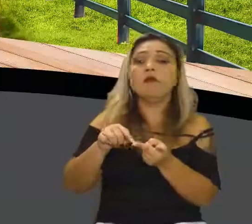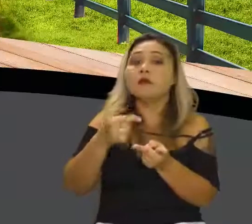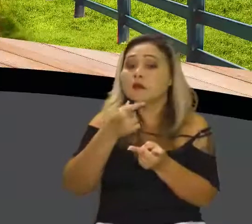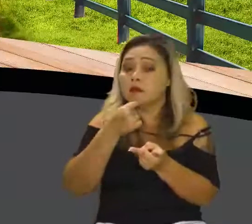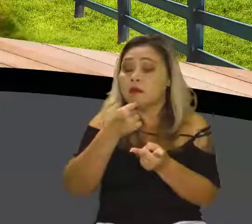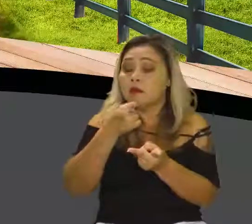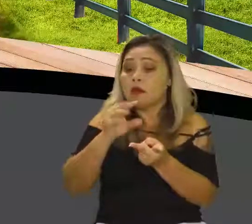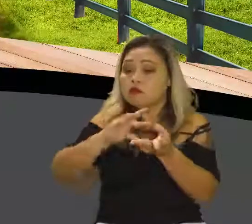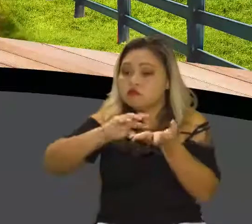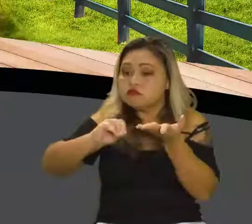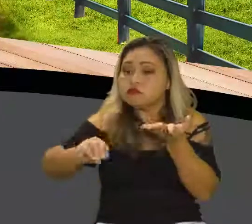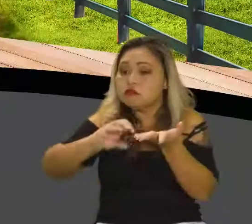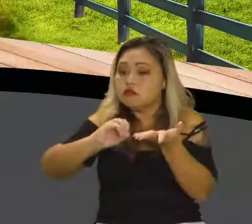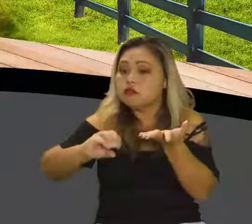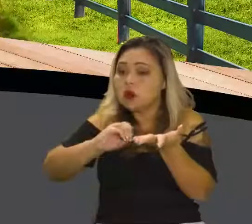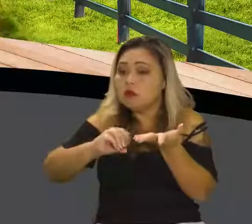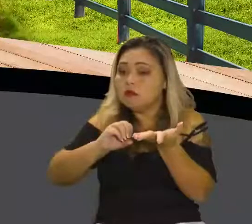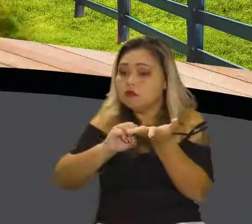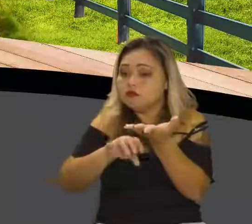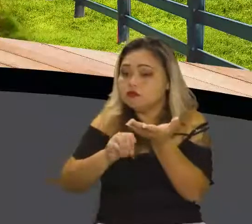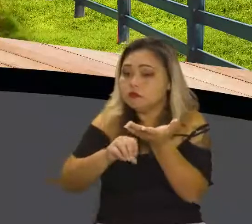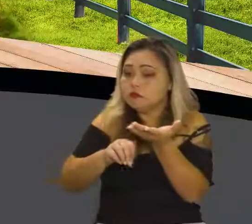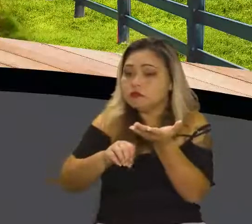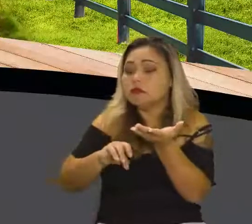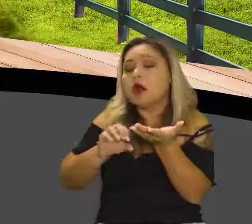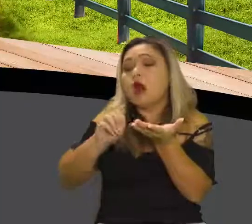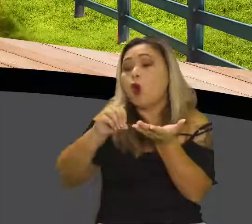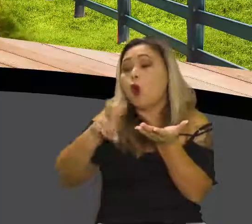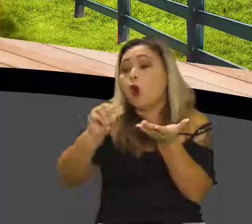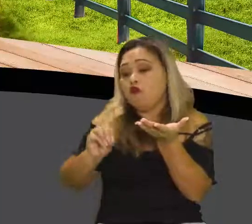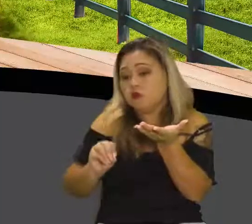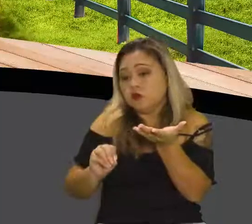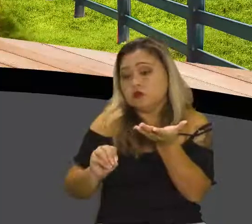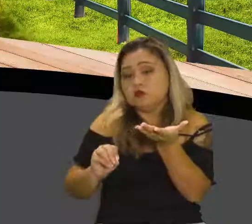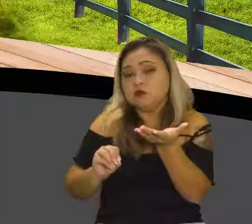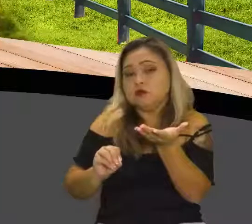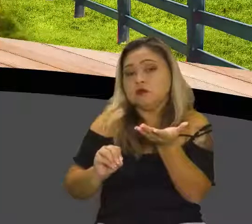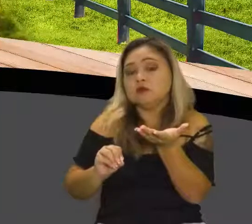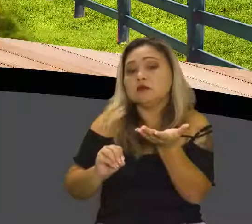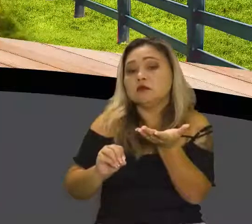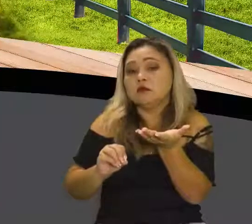para postura, que é botar ovo, e maturidade que